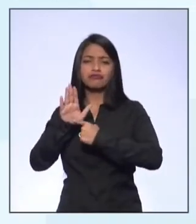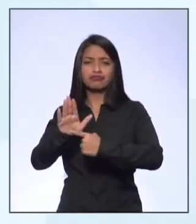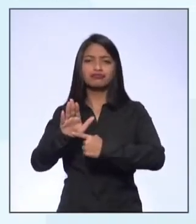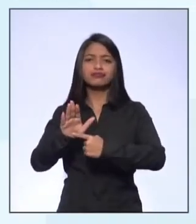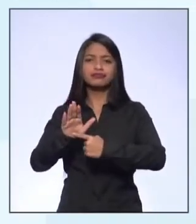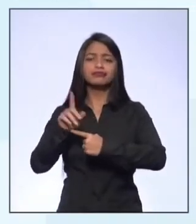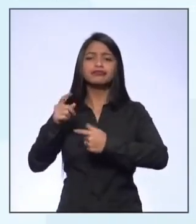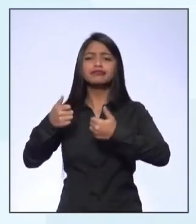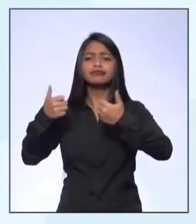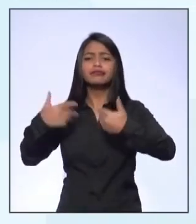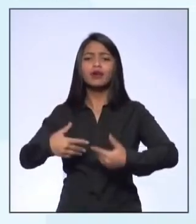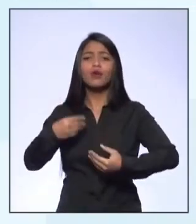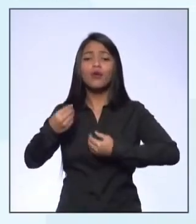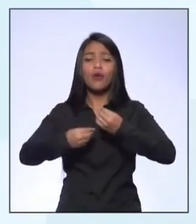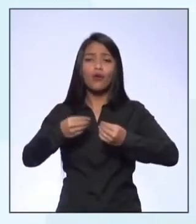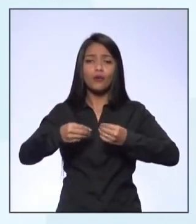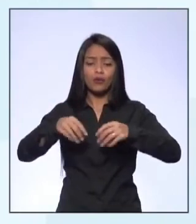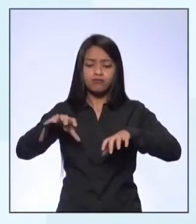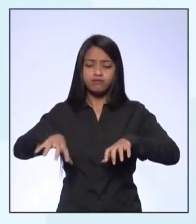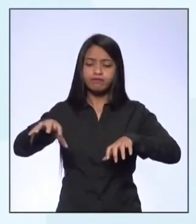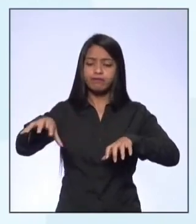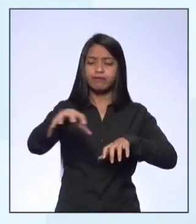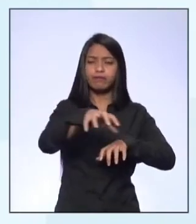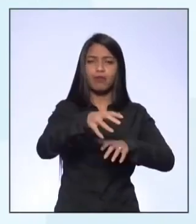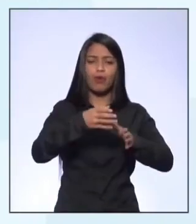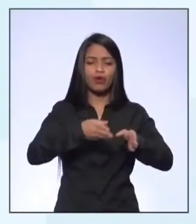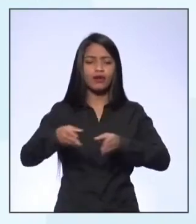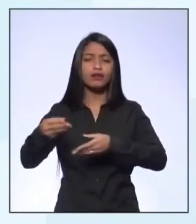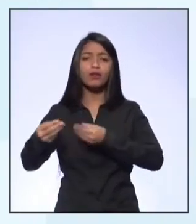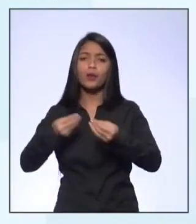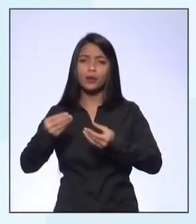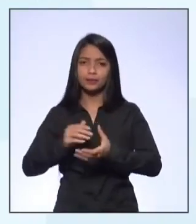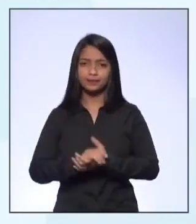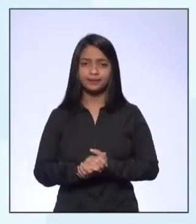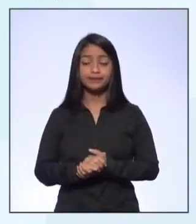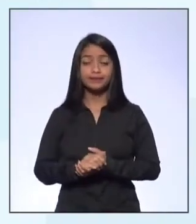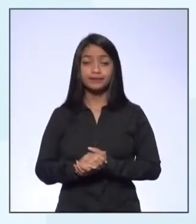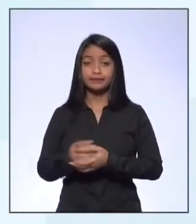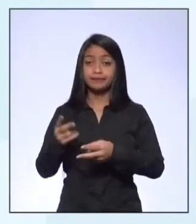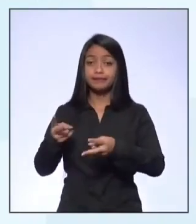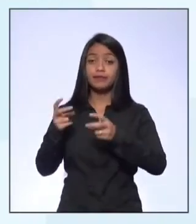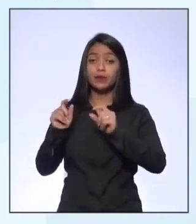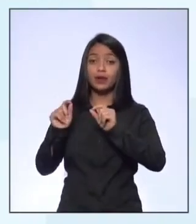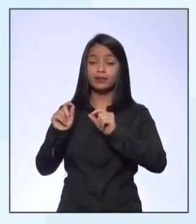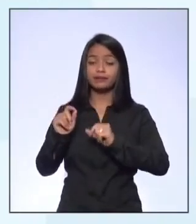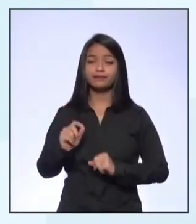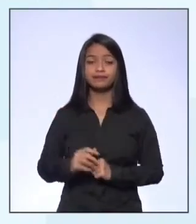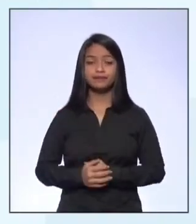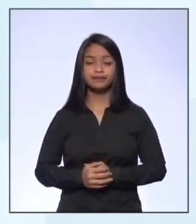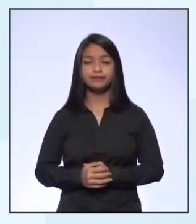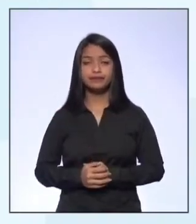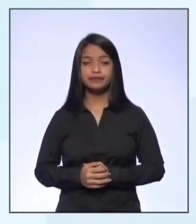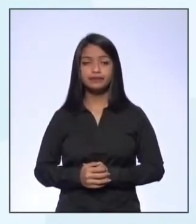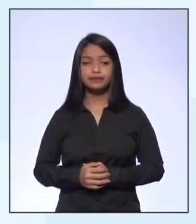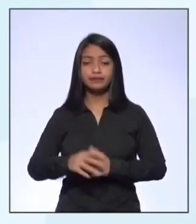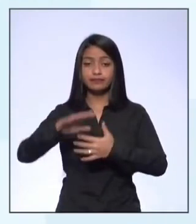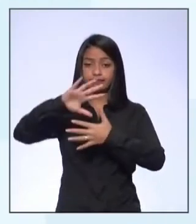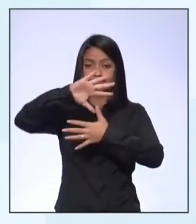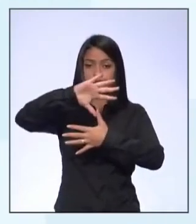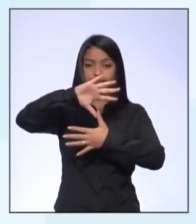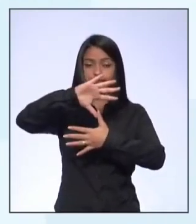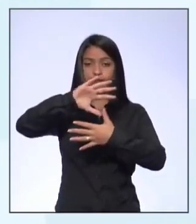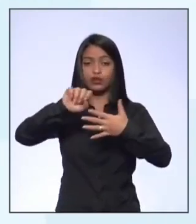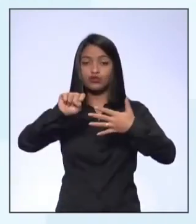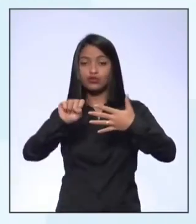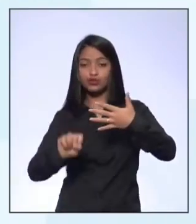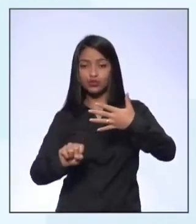organização do território, e nós podemos observar que lá na parte sul da América,